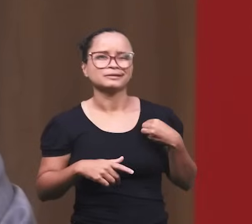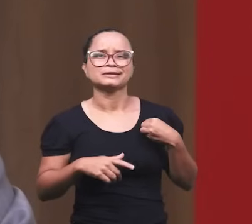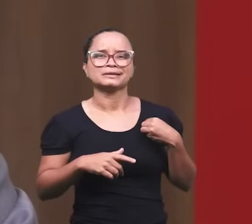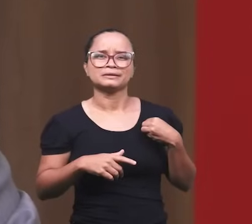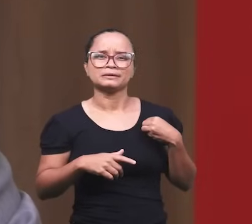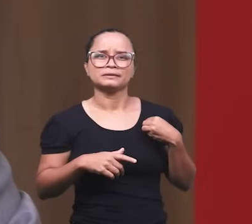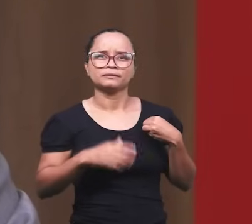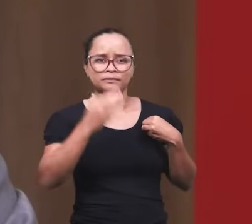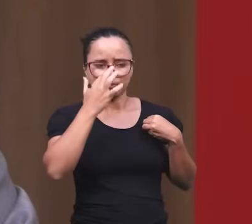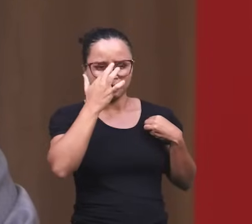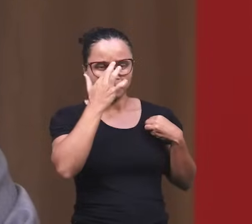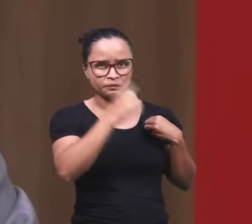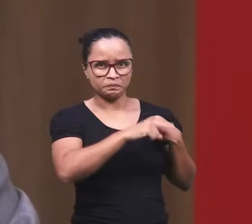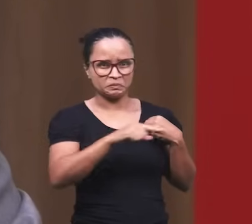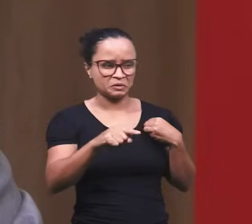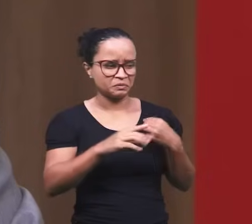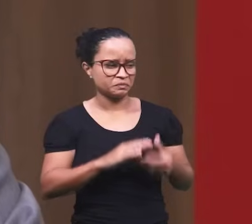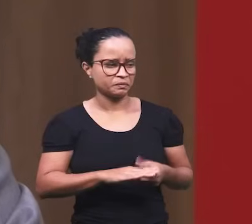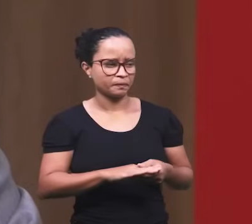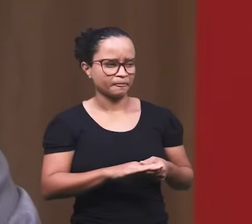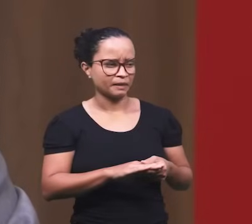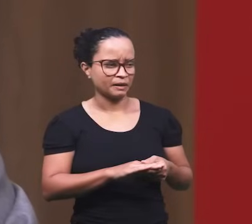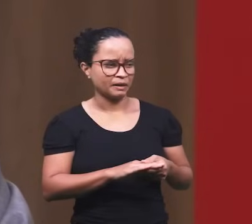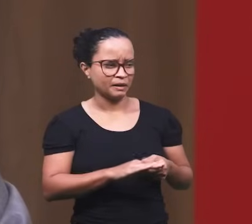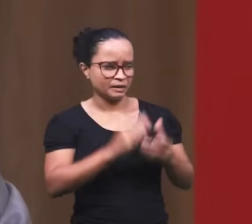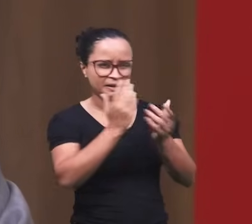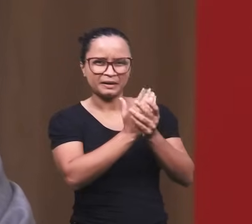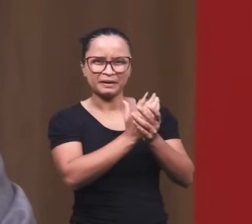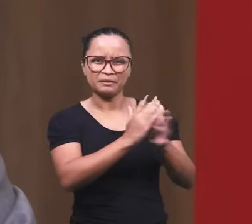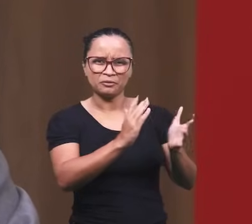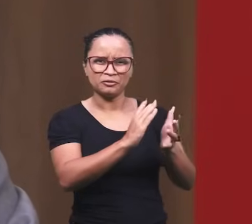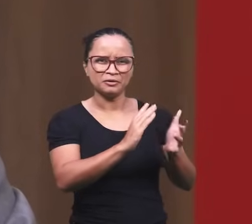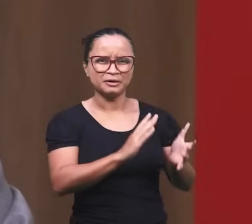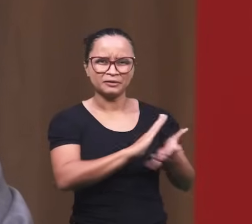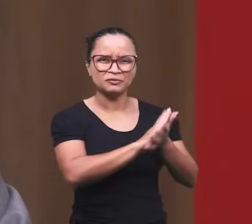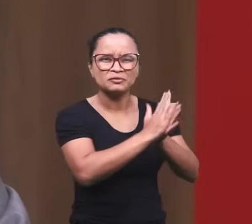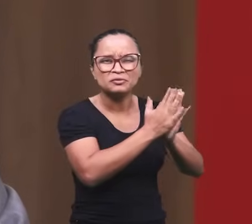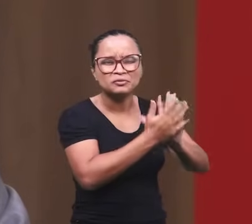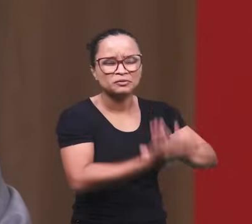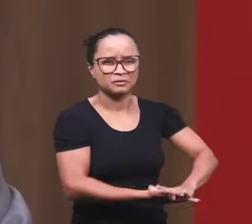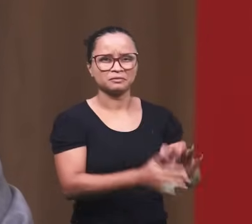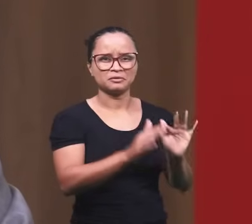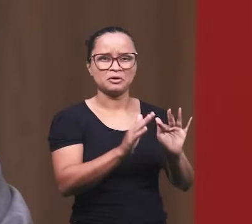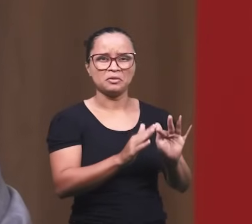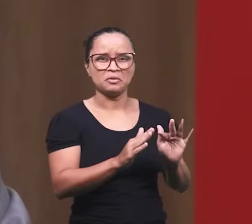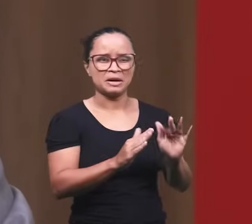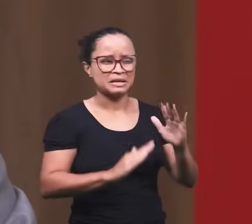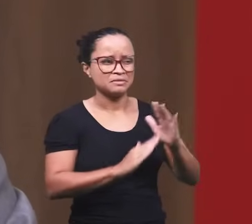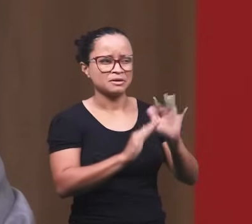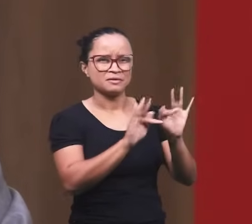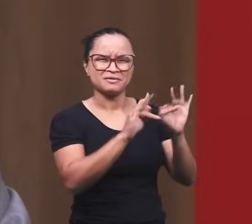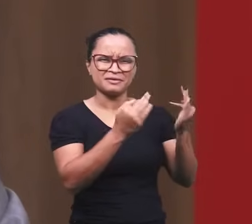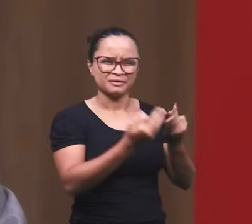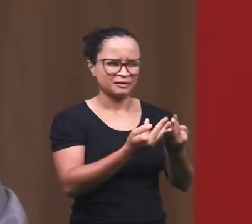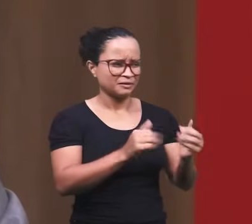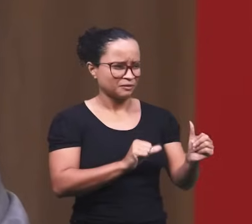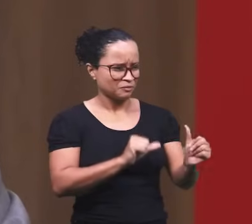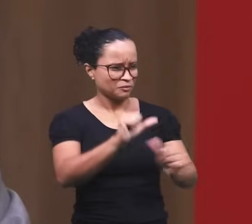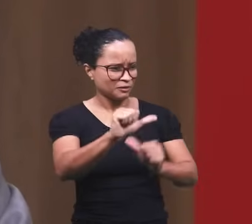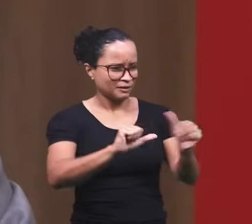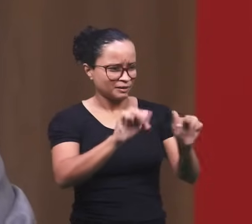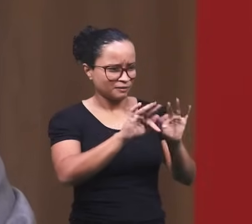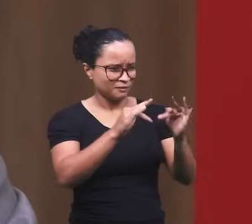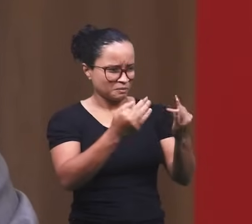em Pecado com que rompeu né esses limites da da família tentando transformar a